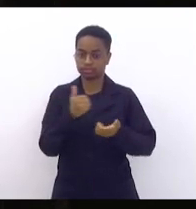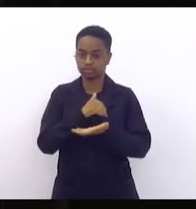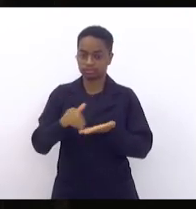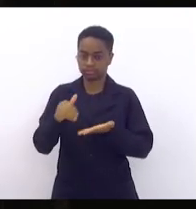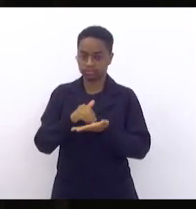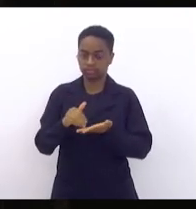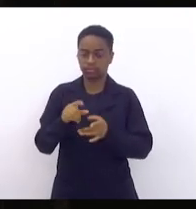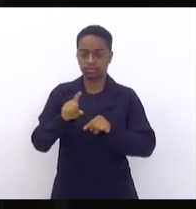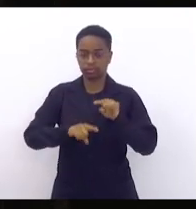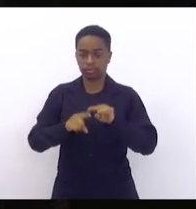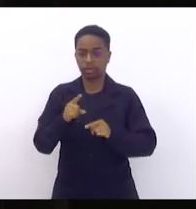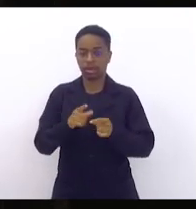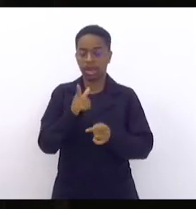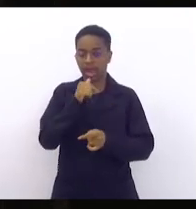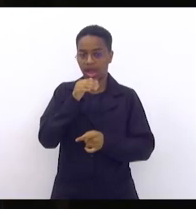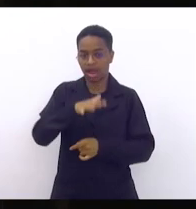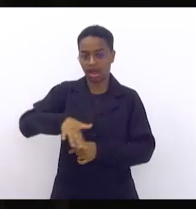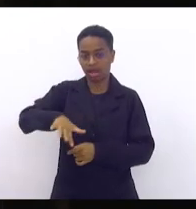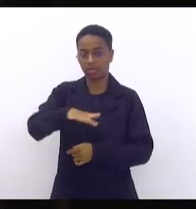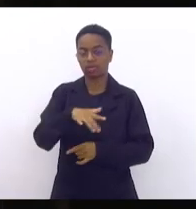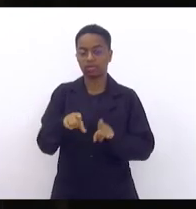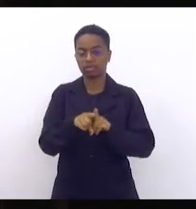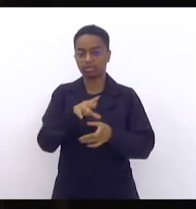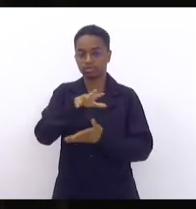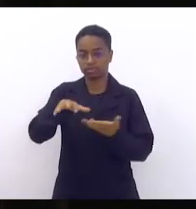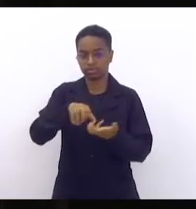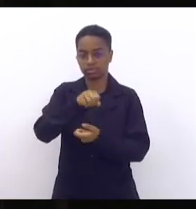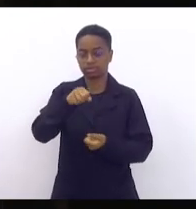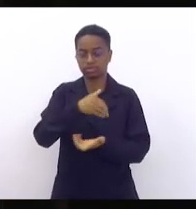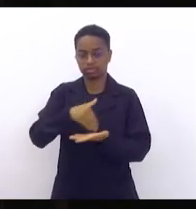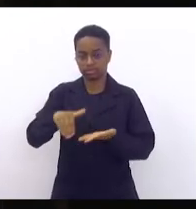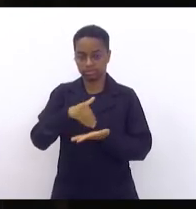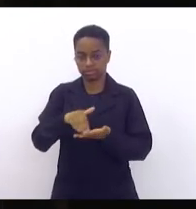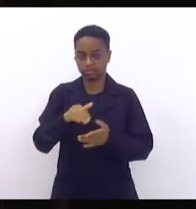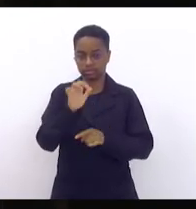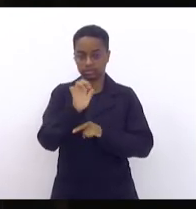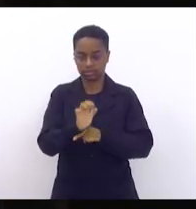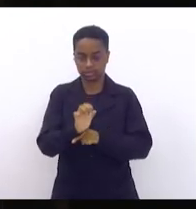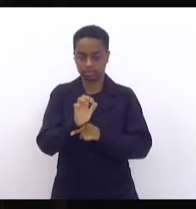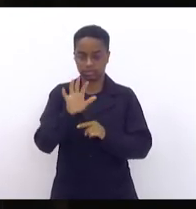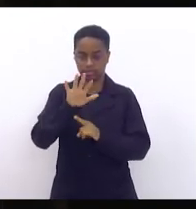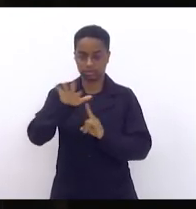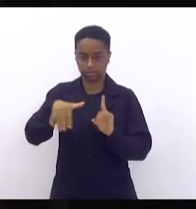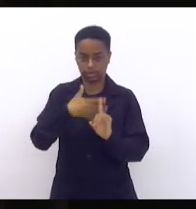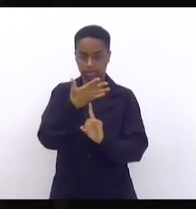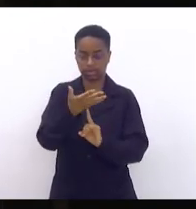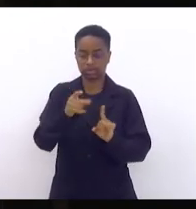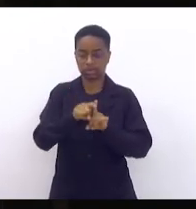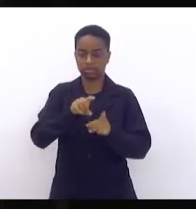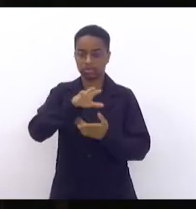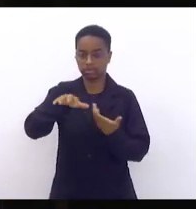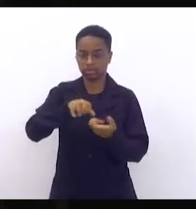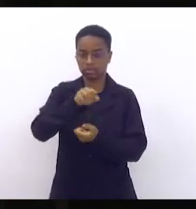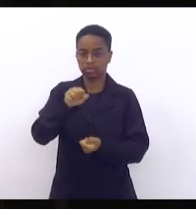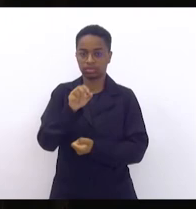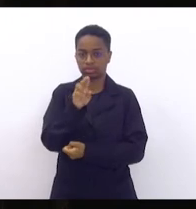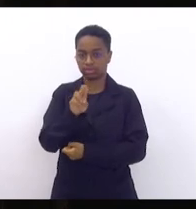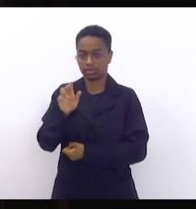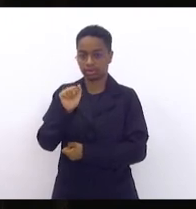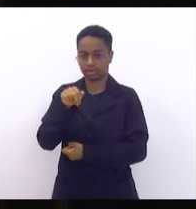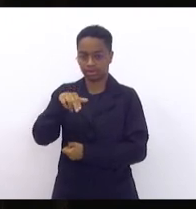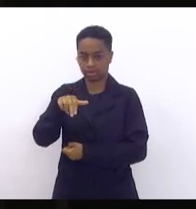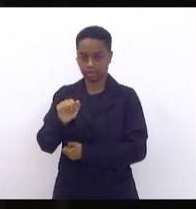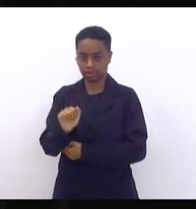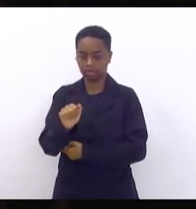e sustentabilidade da Secretaria de Estado do ambiente sustentabilidade do Rio de Janeiro senhora Ana haste que